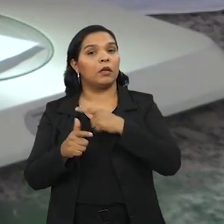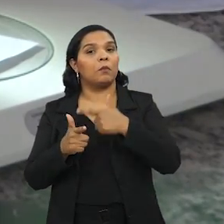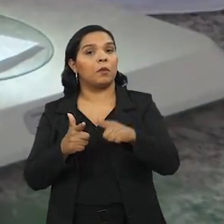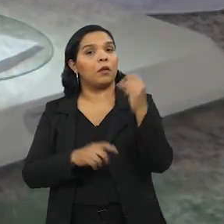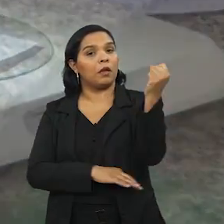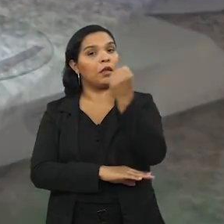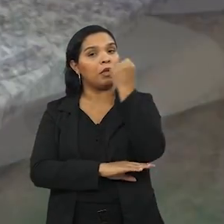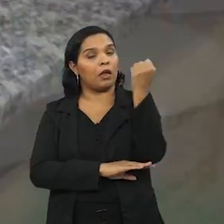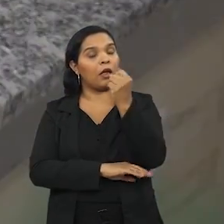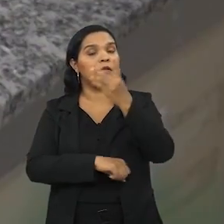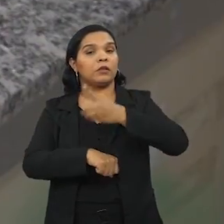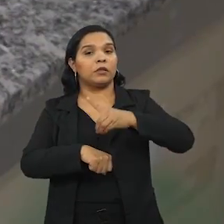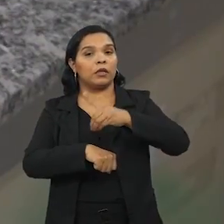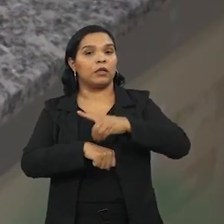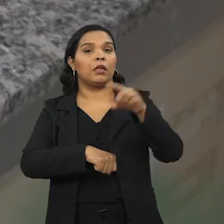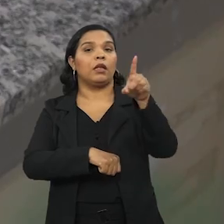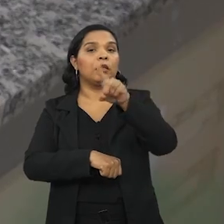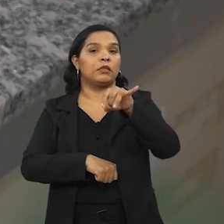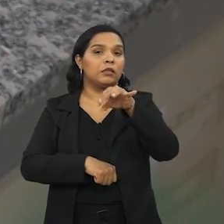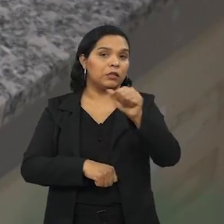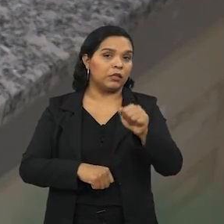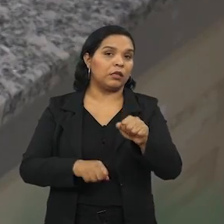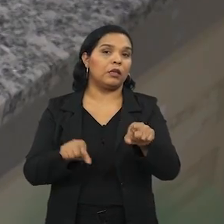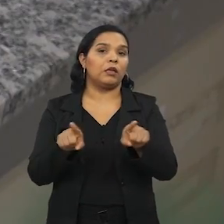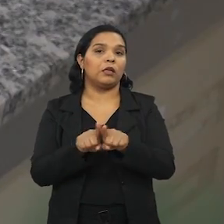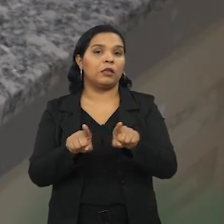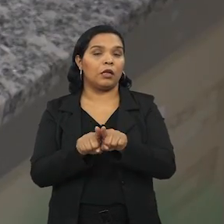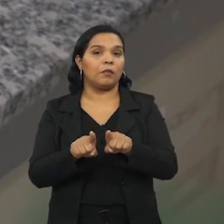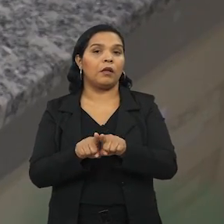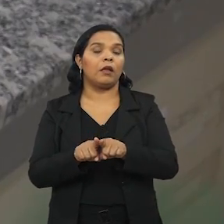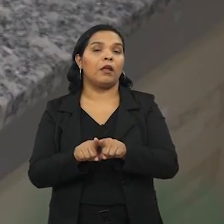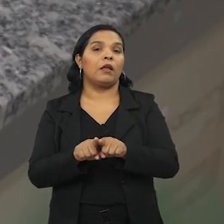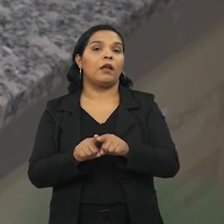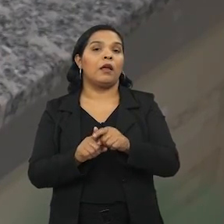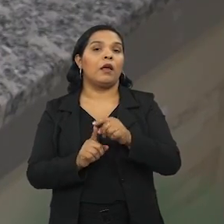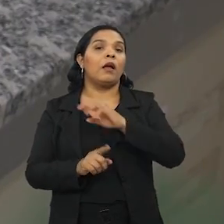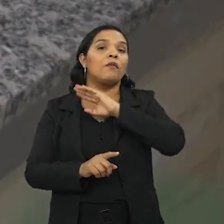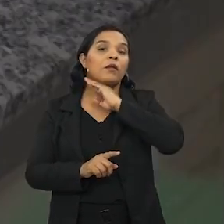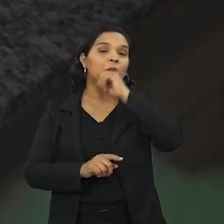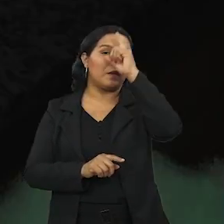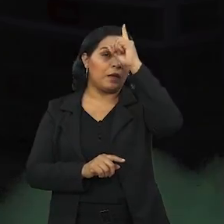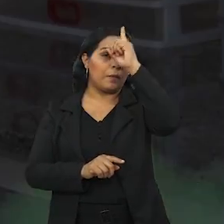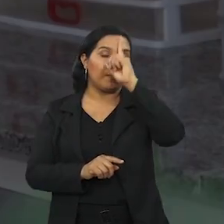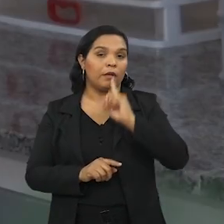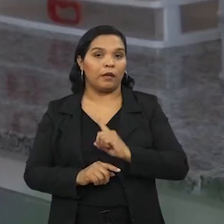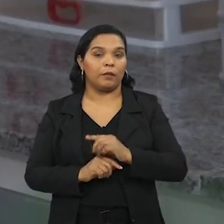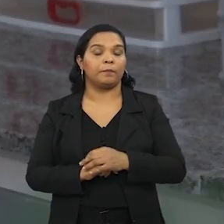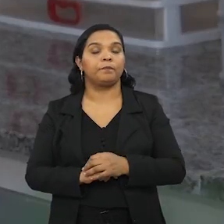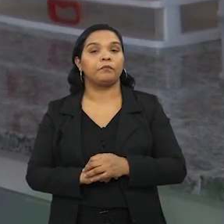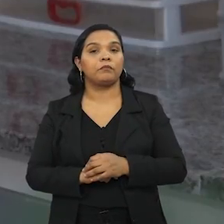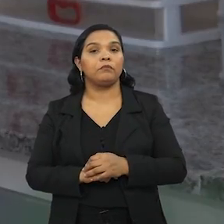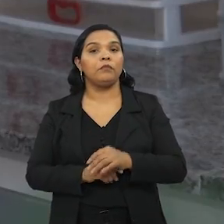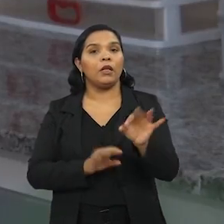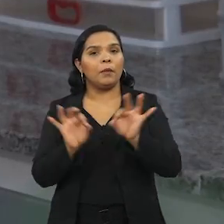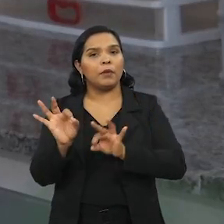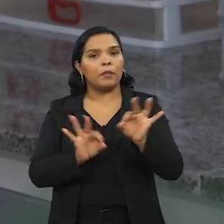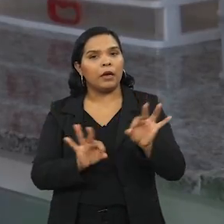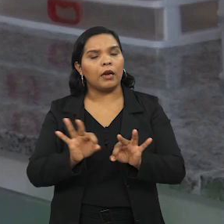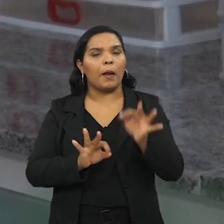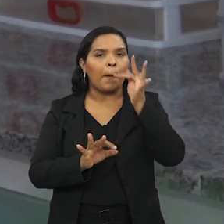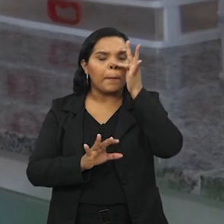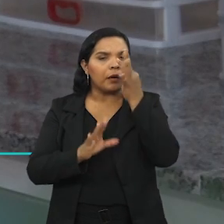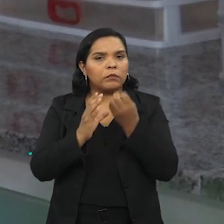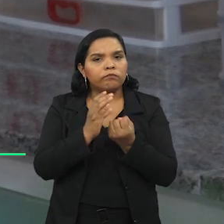pode veicular, doenças como dengue, zika, chikungunya e até febre amarela urbana. O objetivo da nossa pesquisa